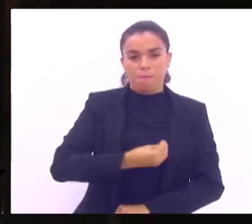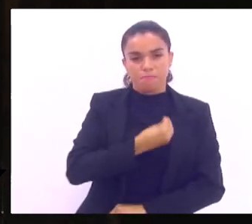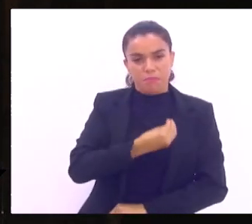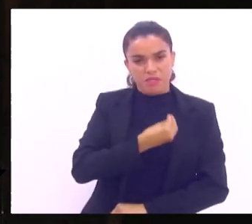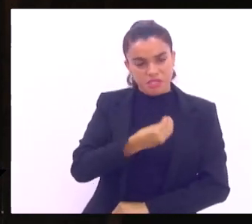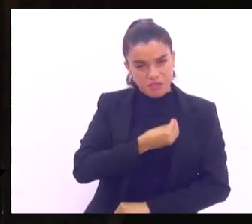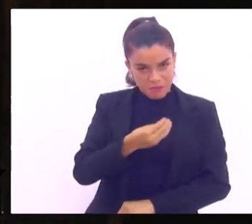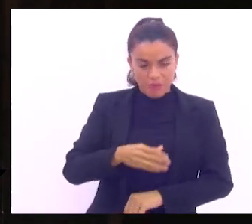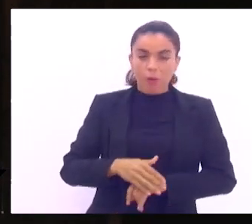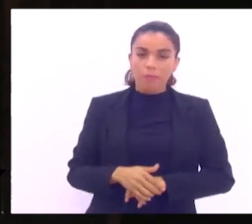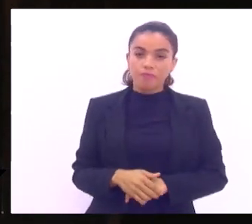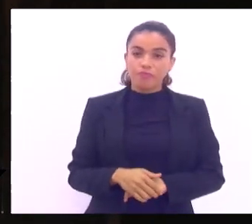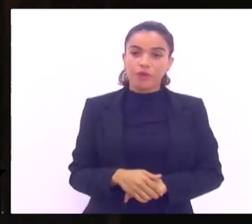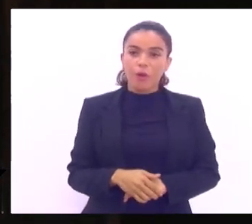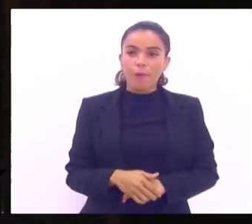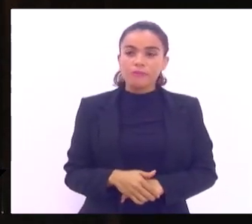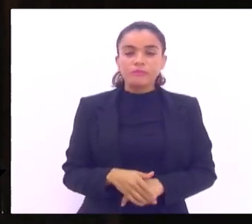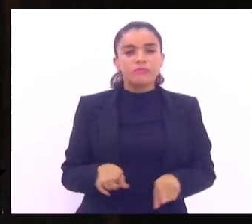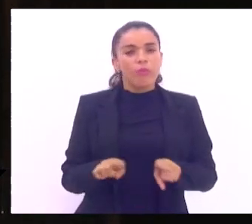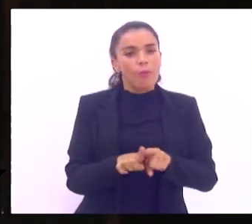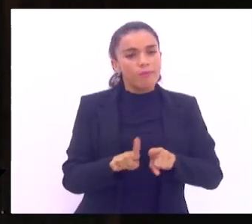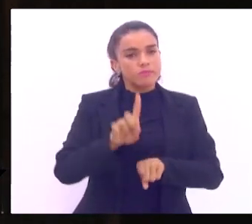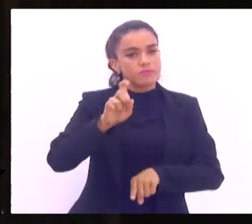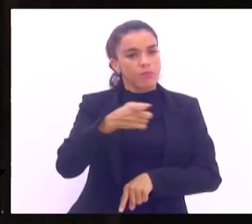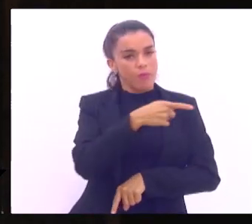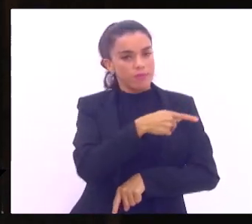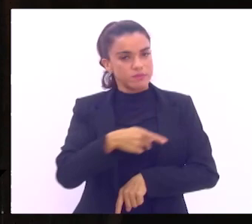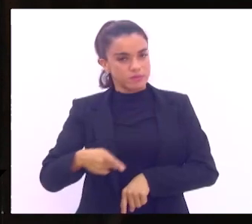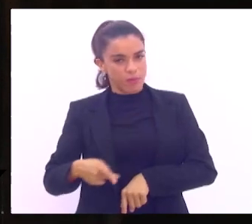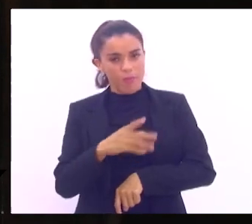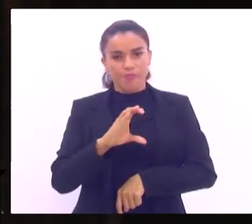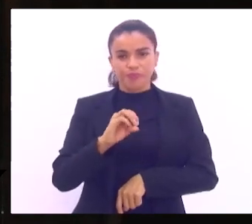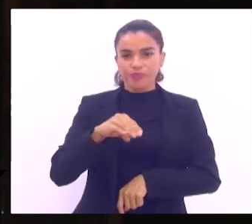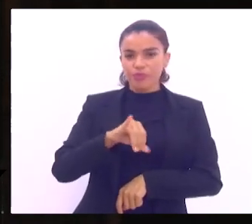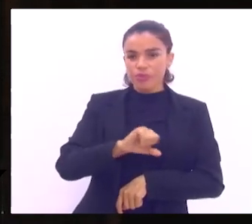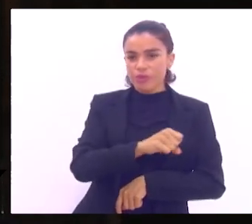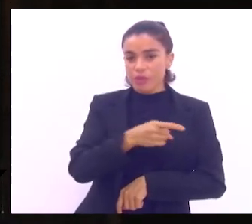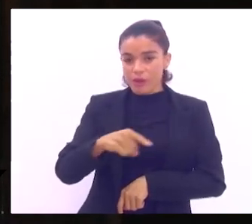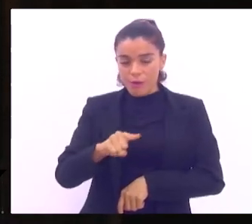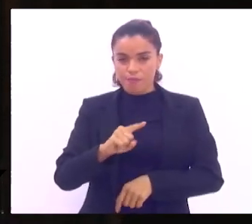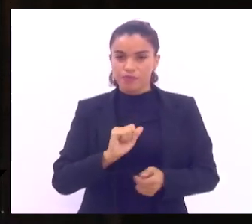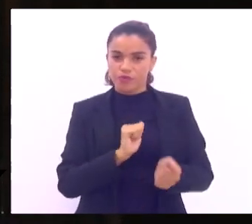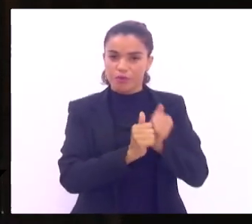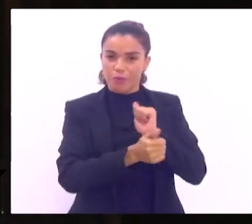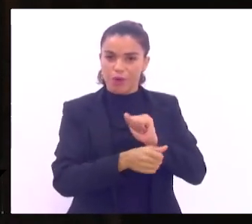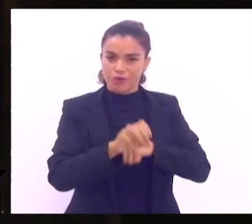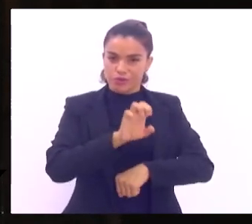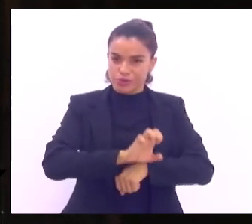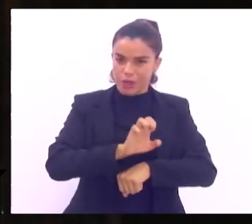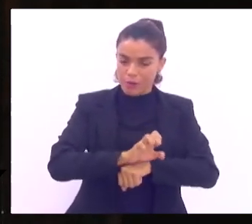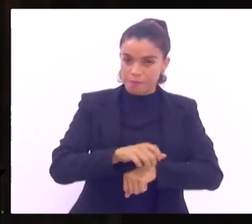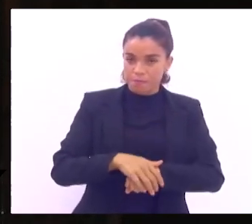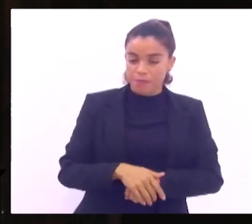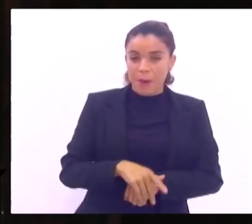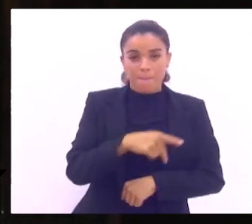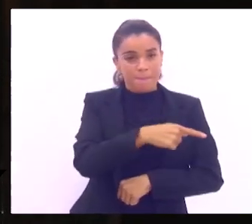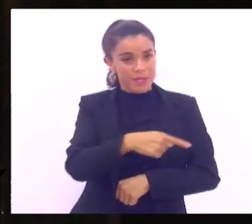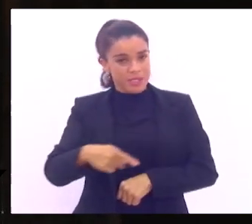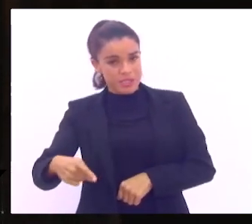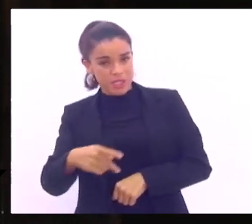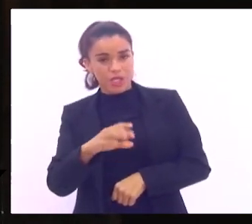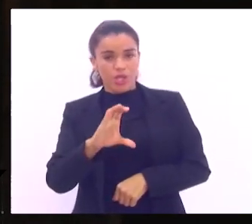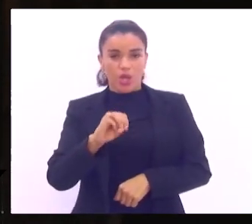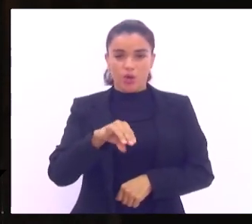Lima. Sou presidente da comissão aqui de esporte do nosso estado, aqui presidente da comissão